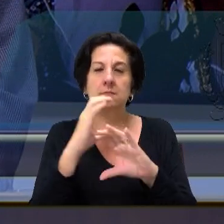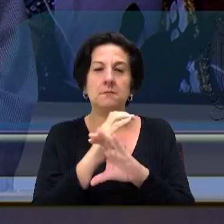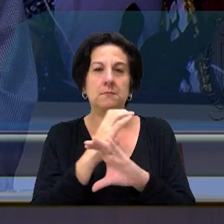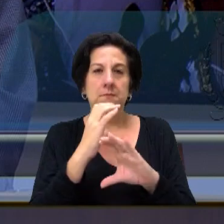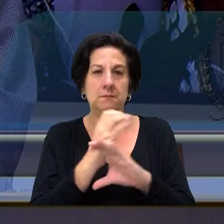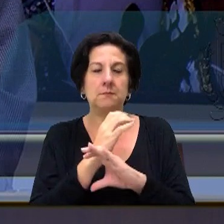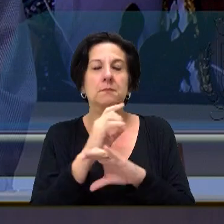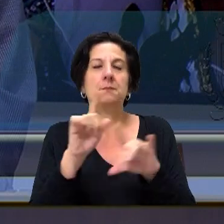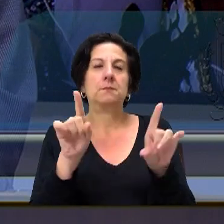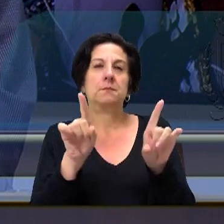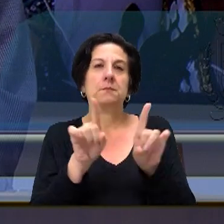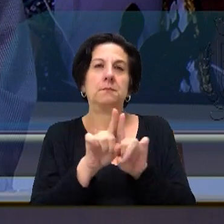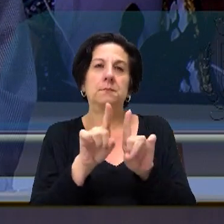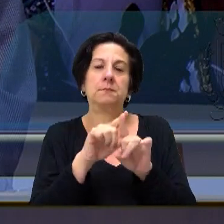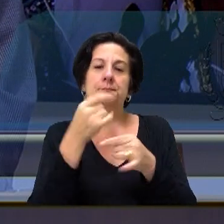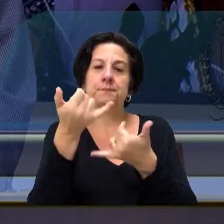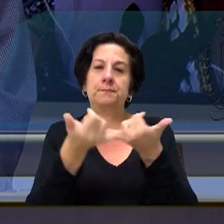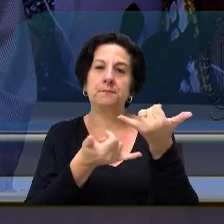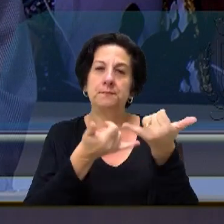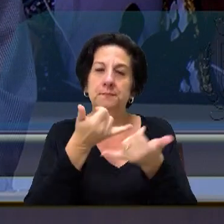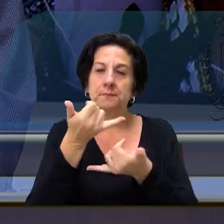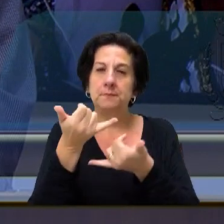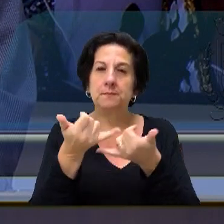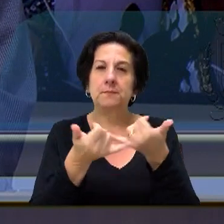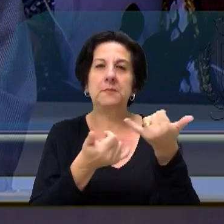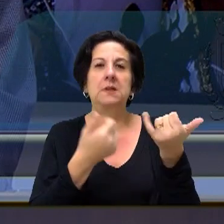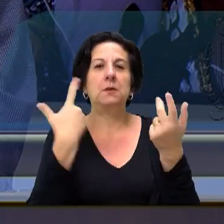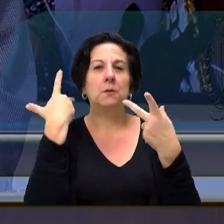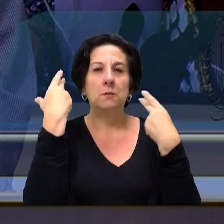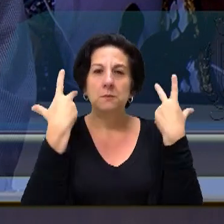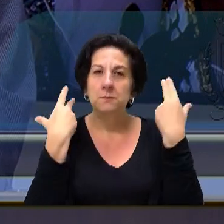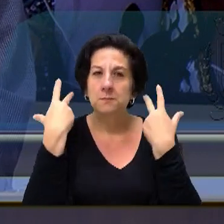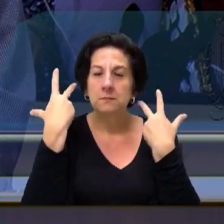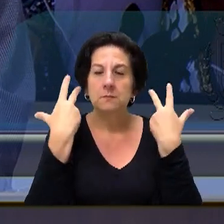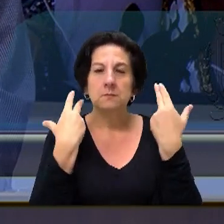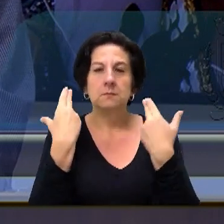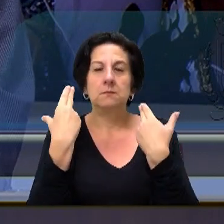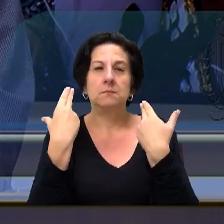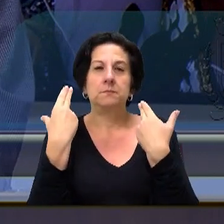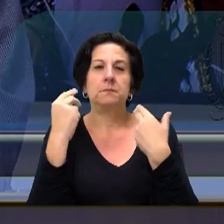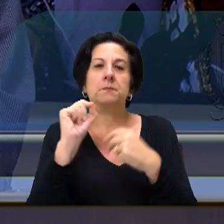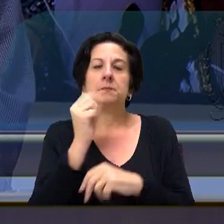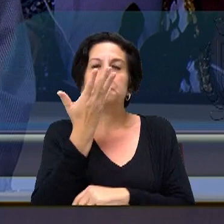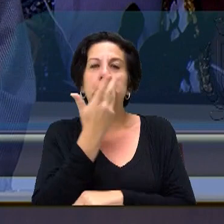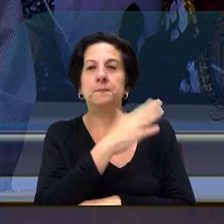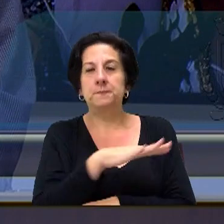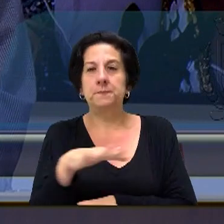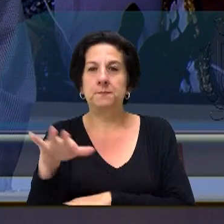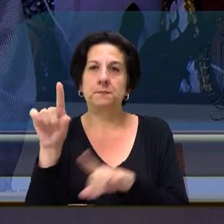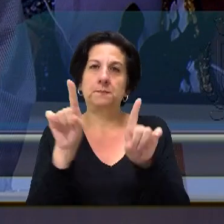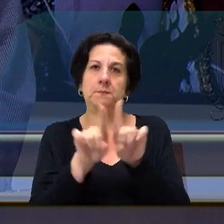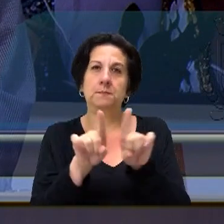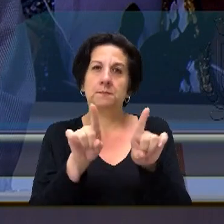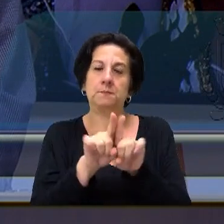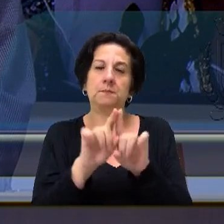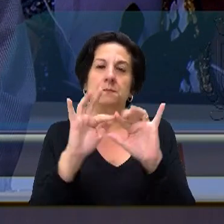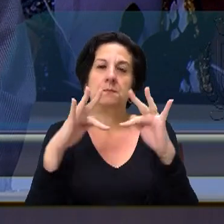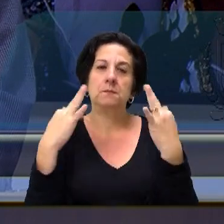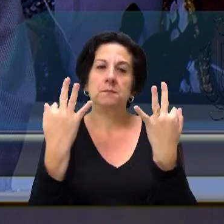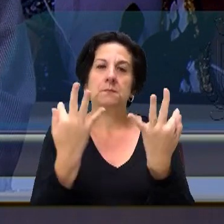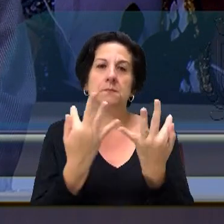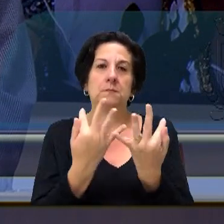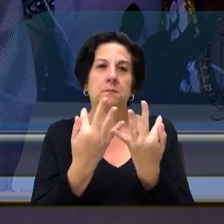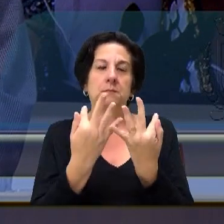uma disponibilização de brinquedos infláveis, corte de cabelo, para que essas crianças também e as famílias